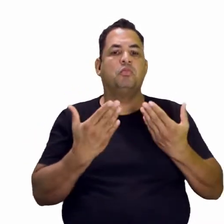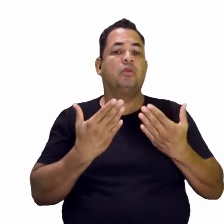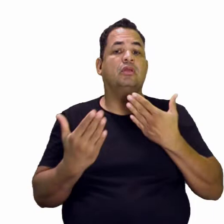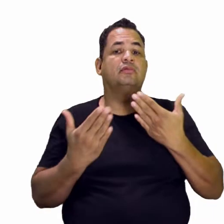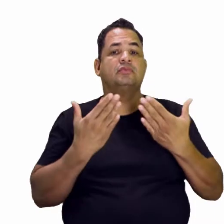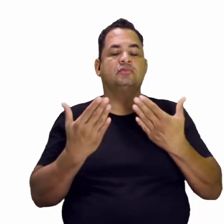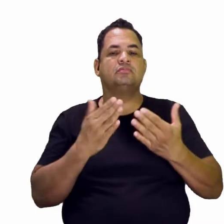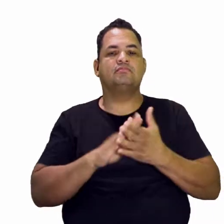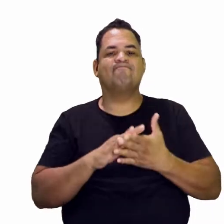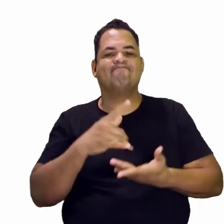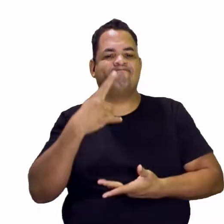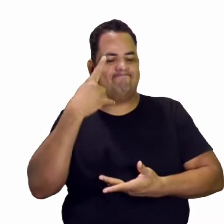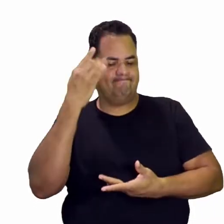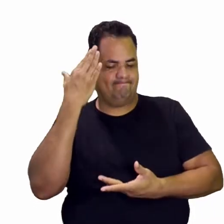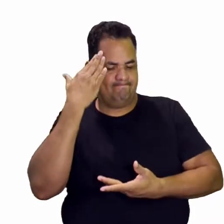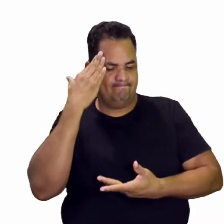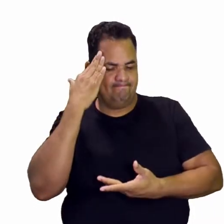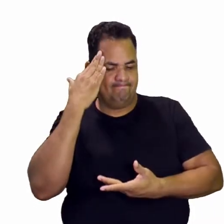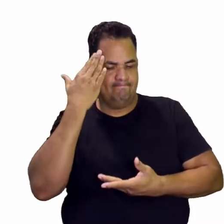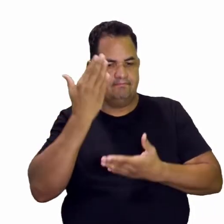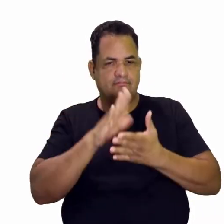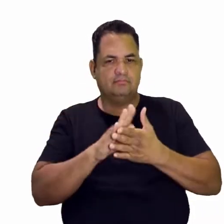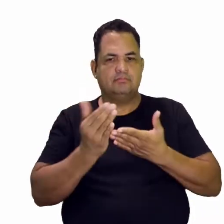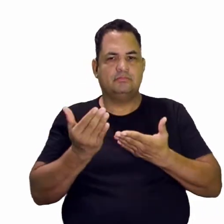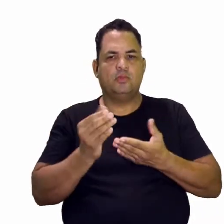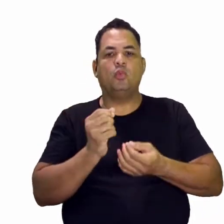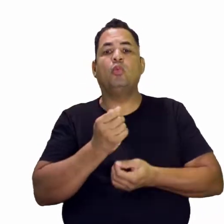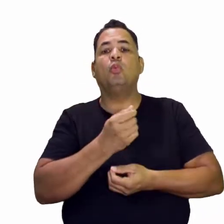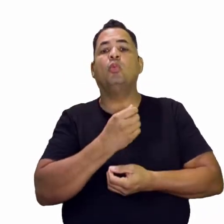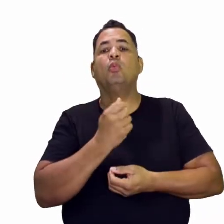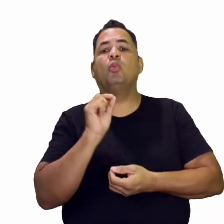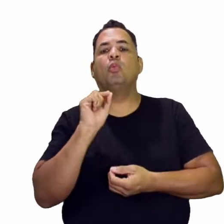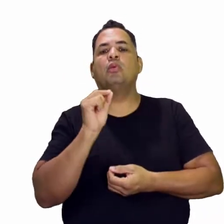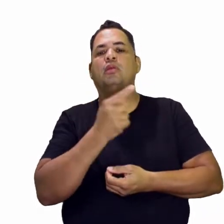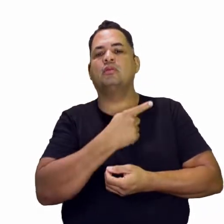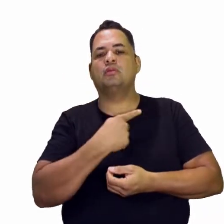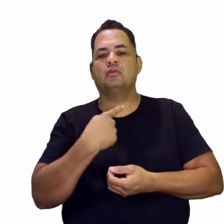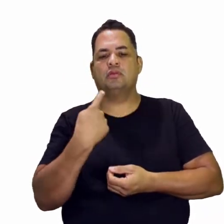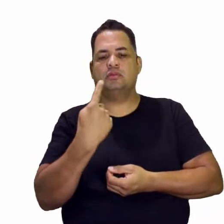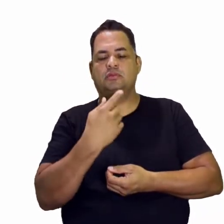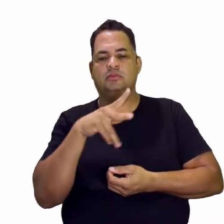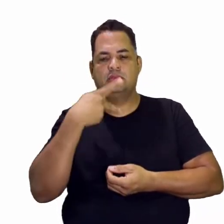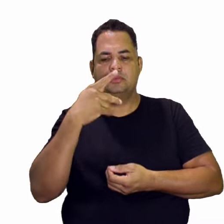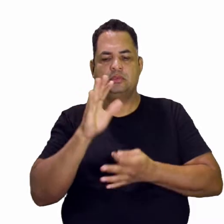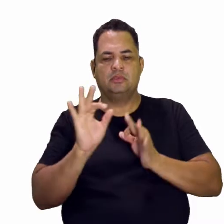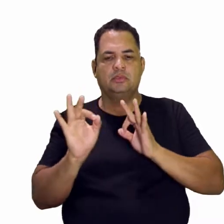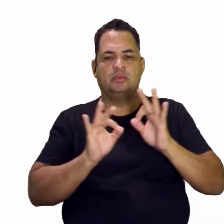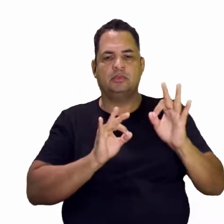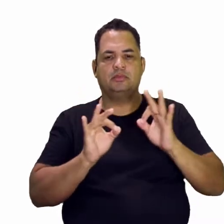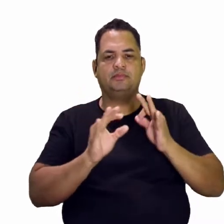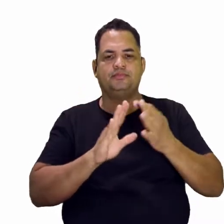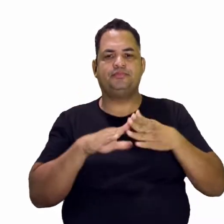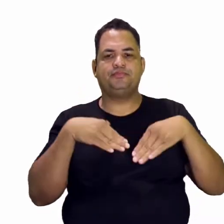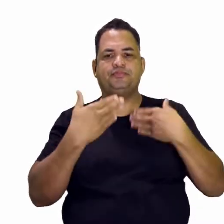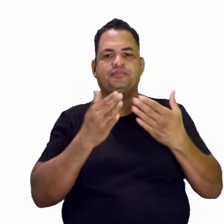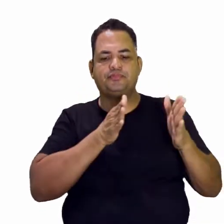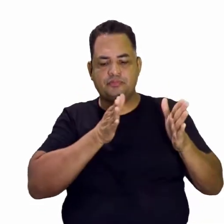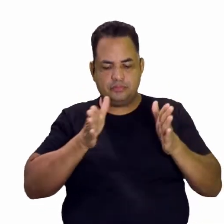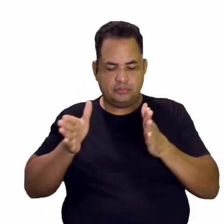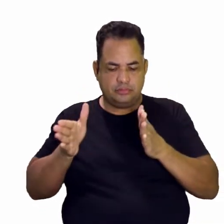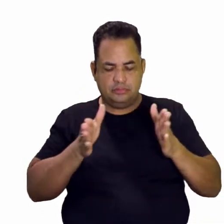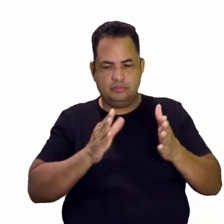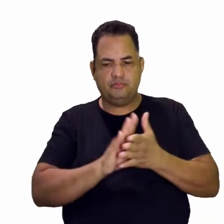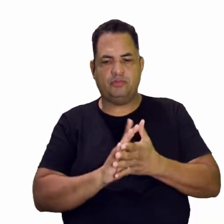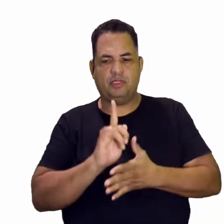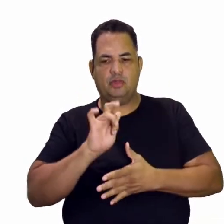comparação? Para a gente ter bem o entendimento do que nós estamos falando durante a construção da aula. E quando a gente fala em tempo